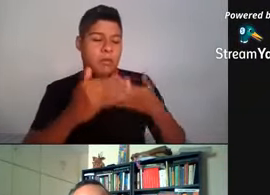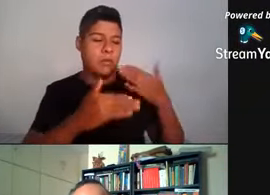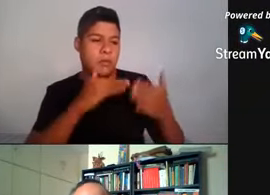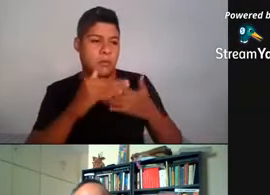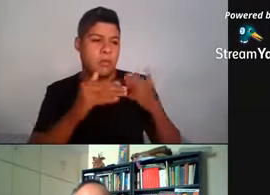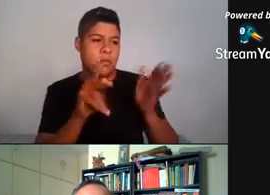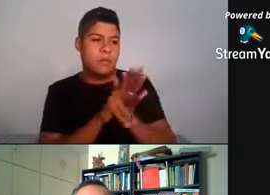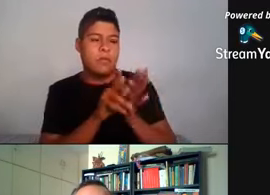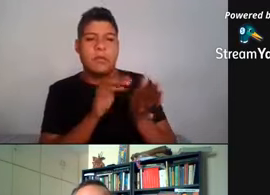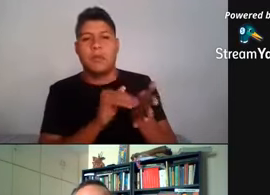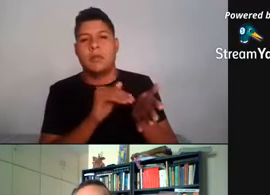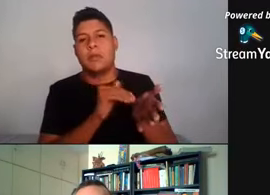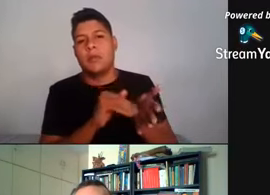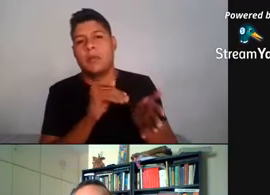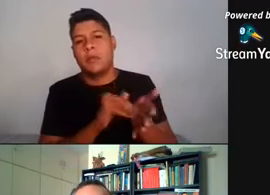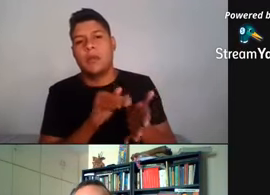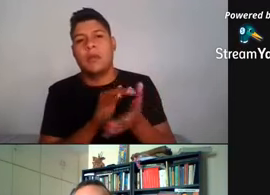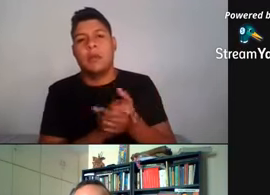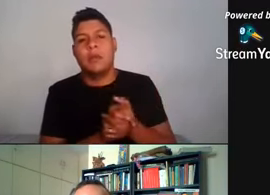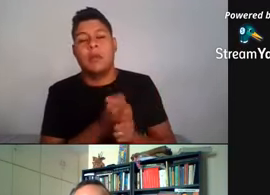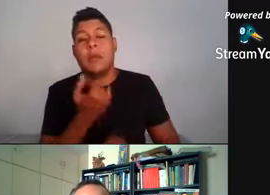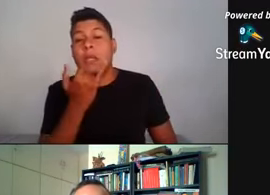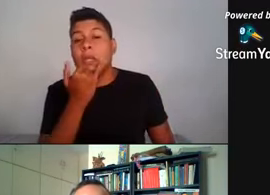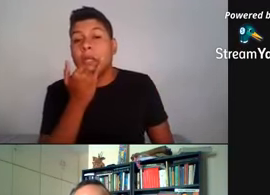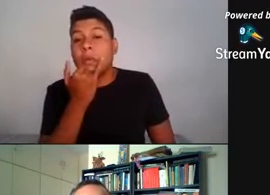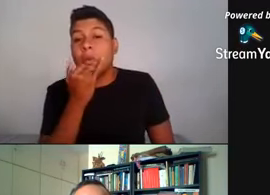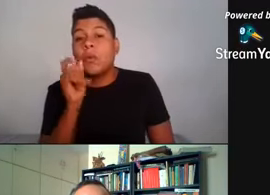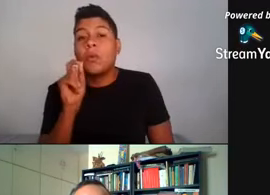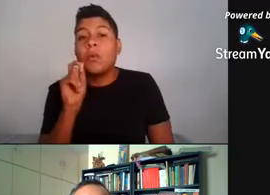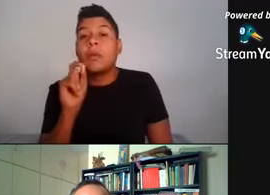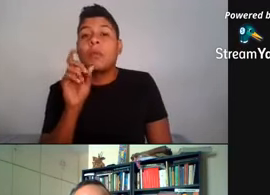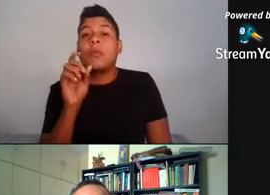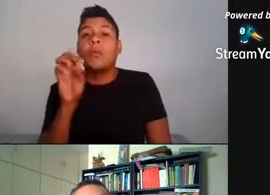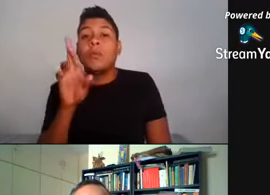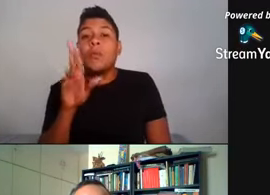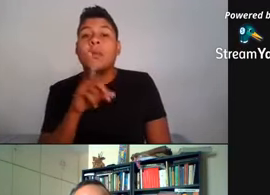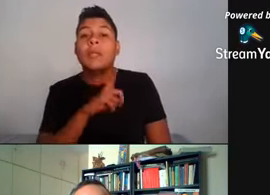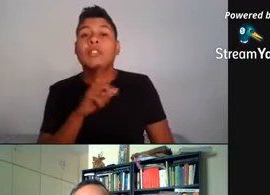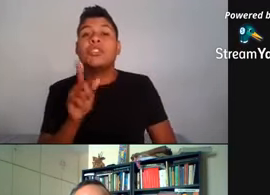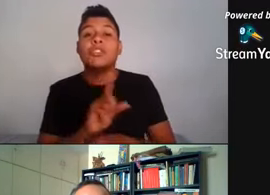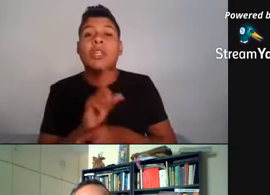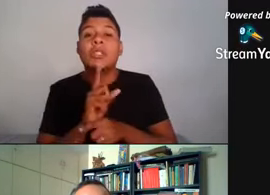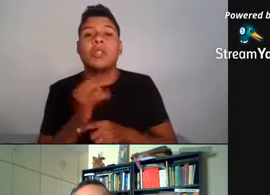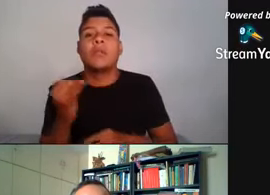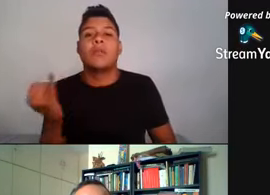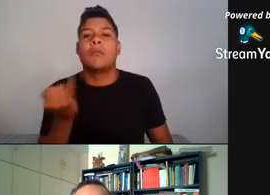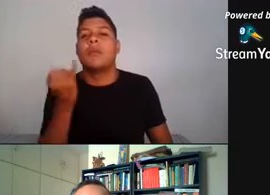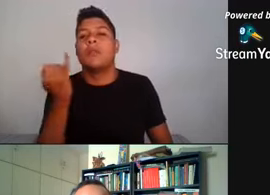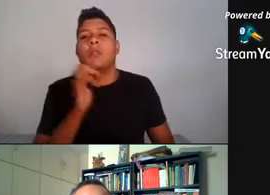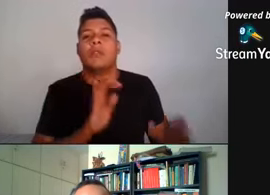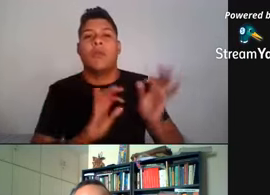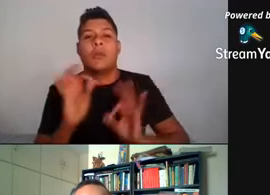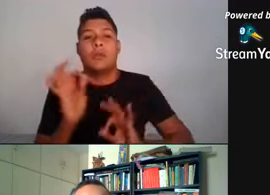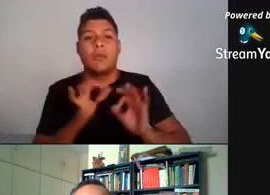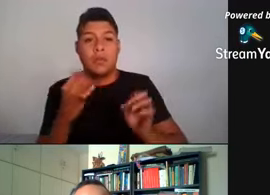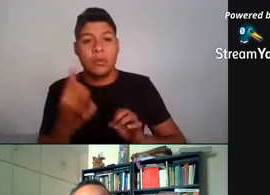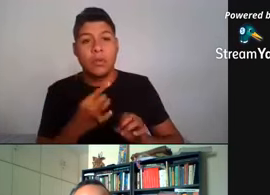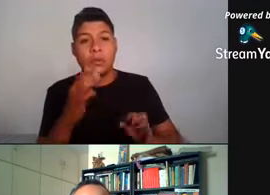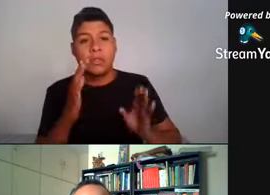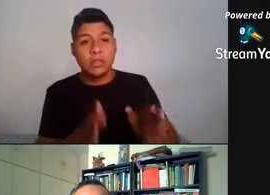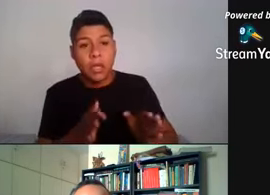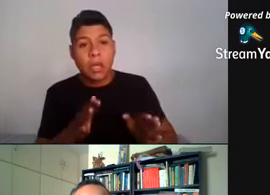teve. Me perdoe, o doutor Baena teve aqui uma gestão muito importante na organização, mas nós já pegamos a